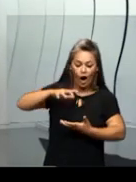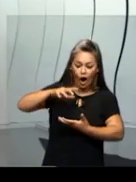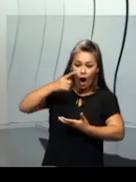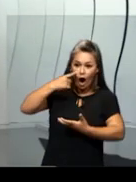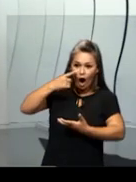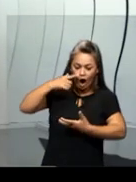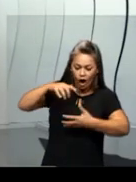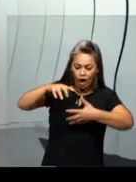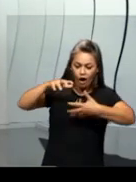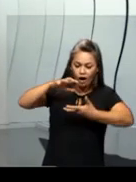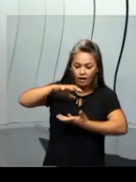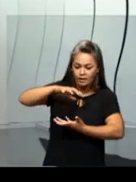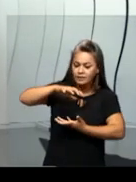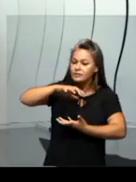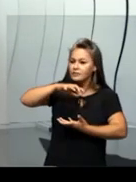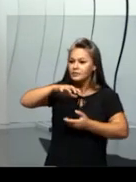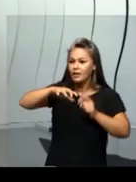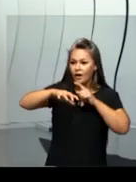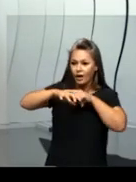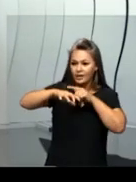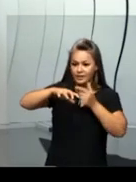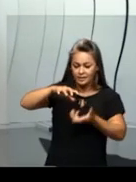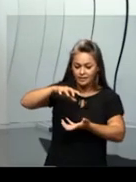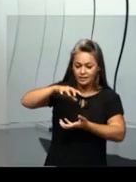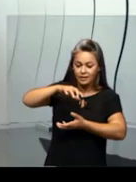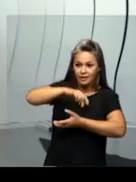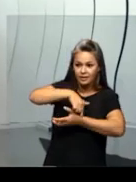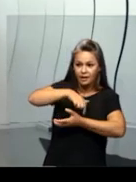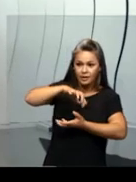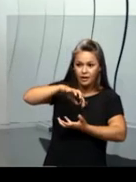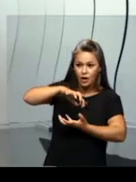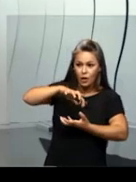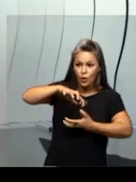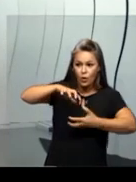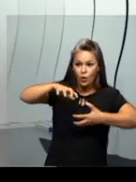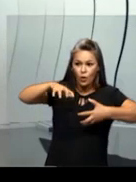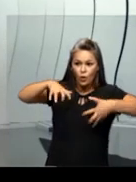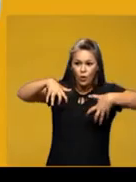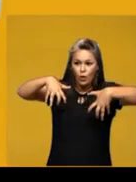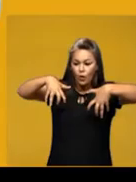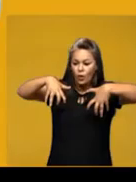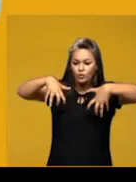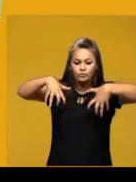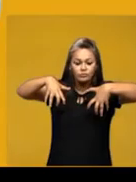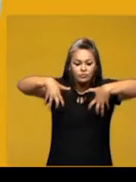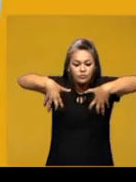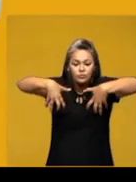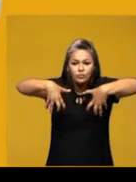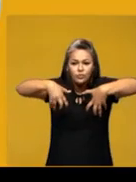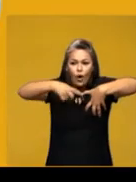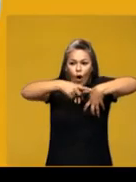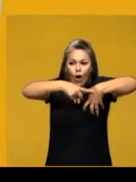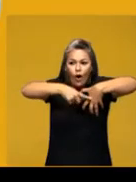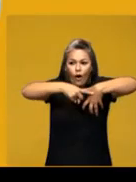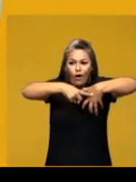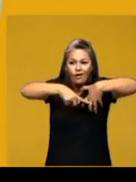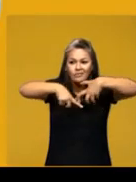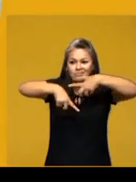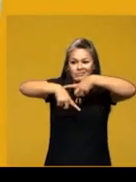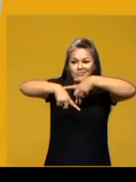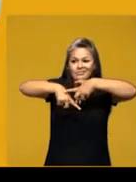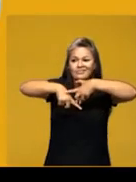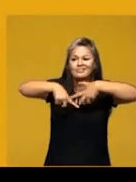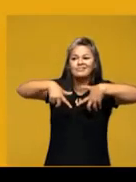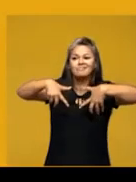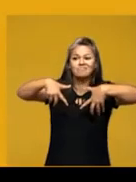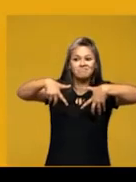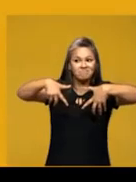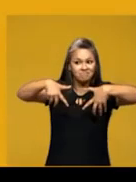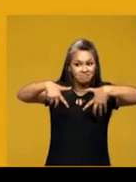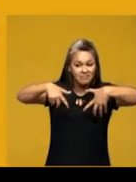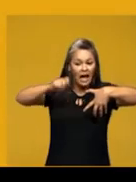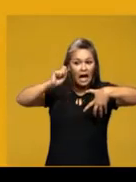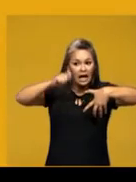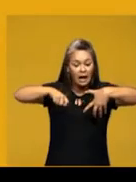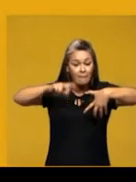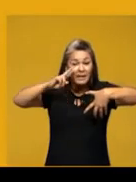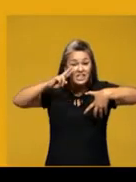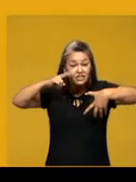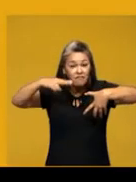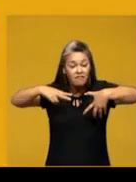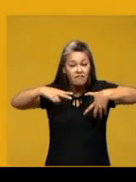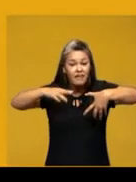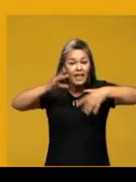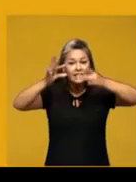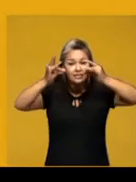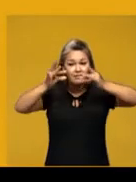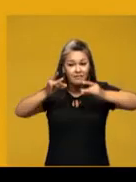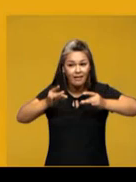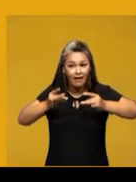do mundo. Então, você já tem um outro tipo de projeção que vai dar um destaque maior para essa região, tá? O outro tipo